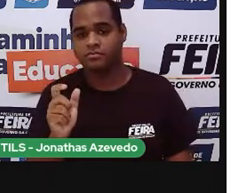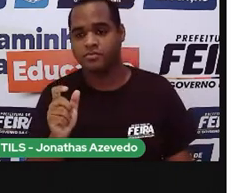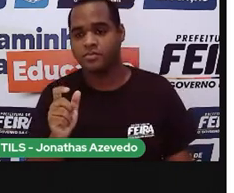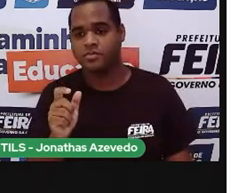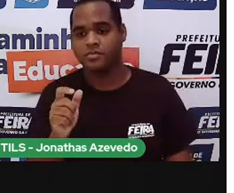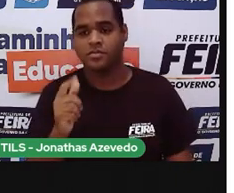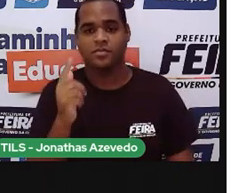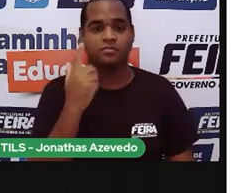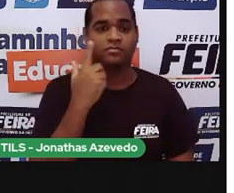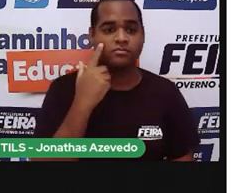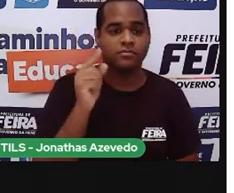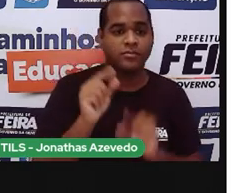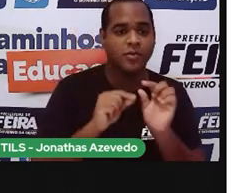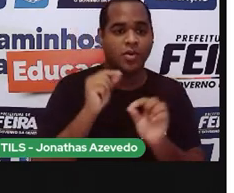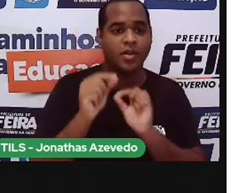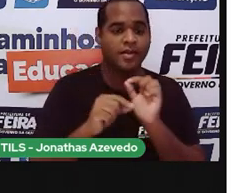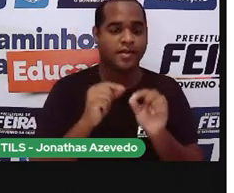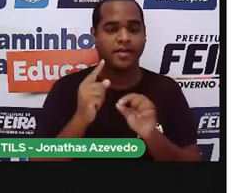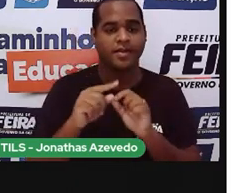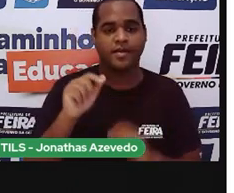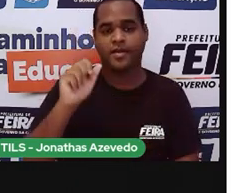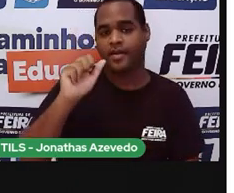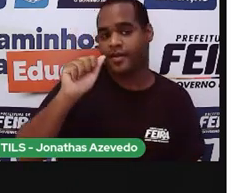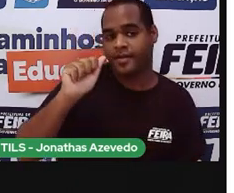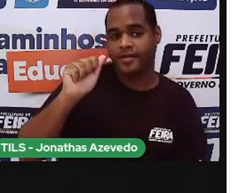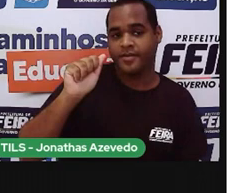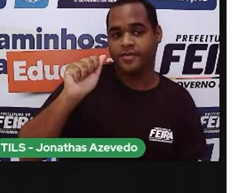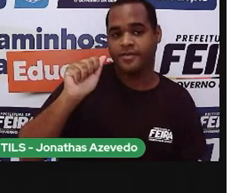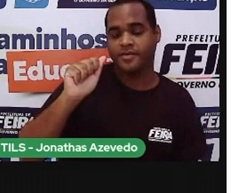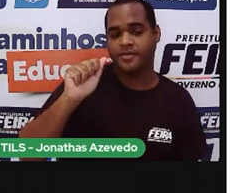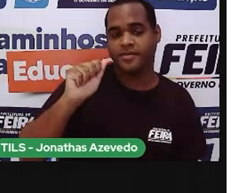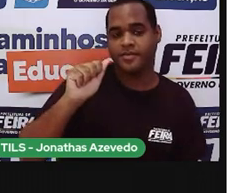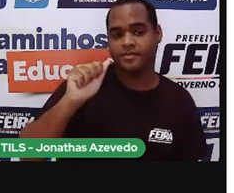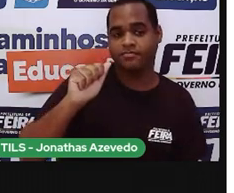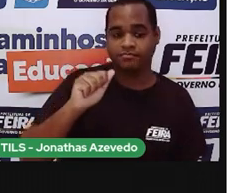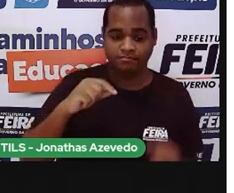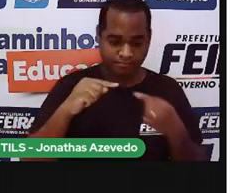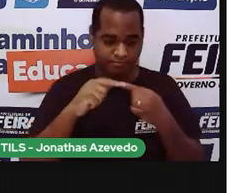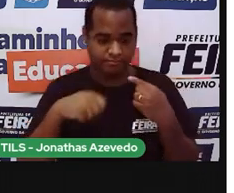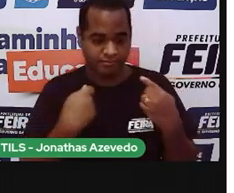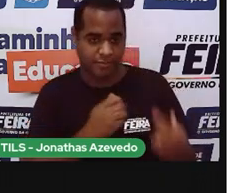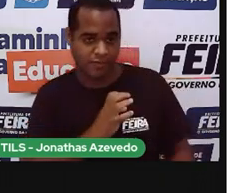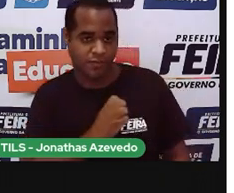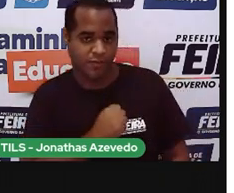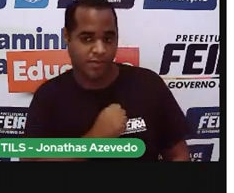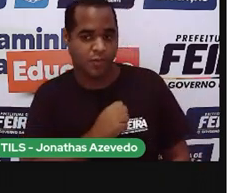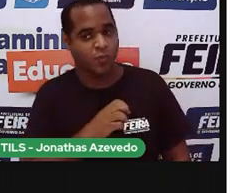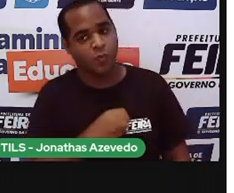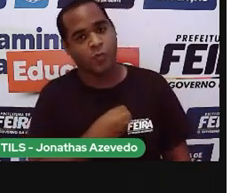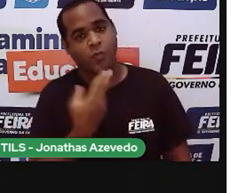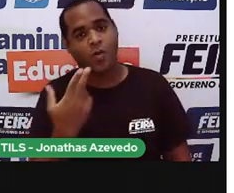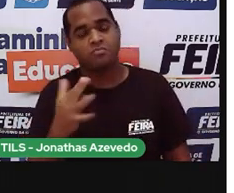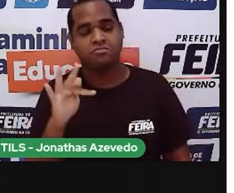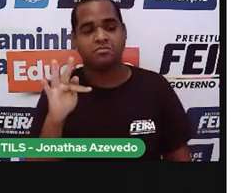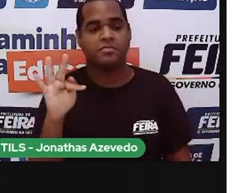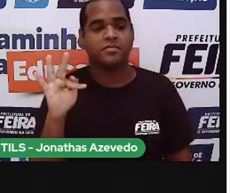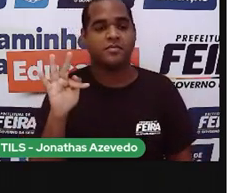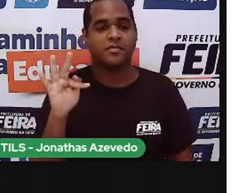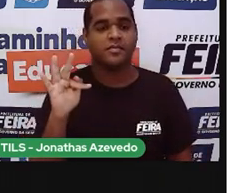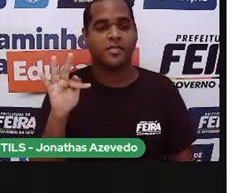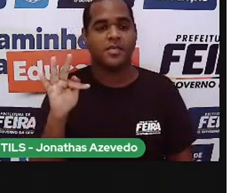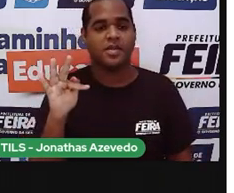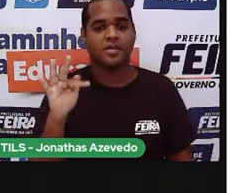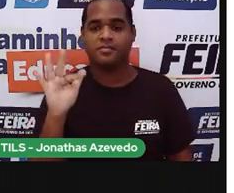no alfabeto? A letra A, de amor, ou F,